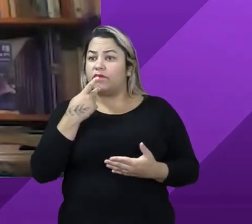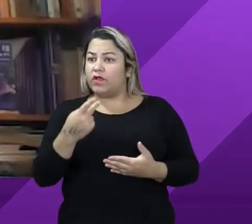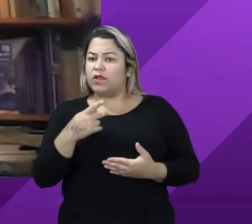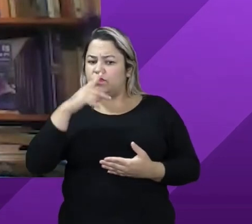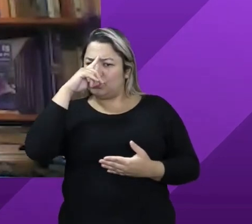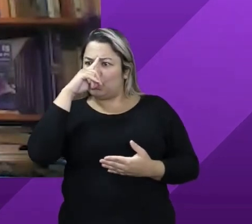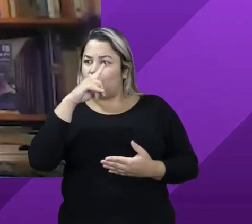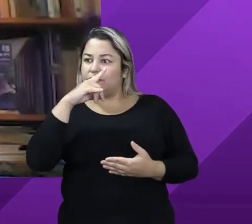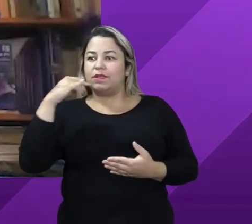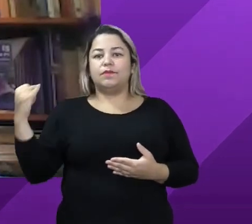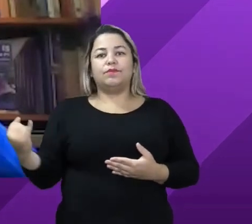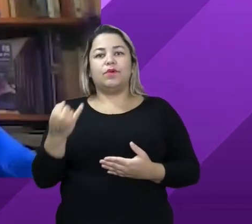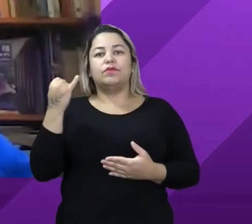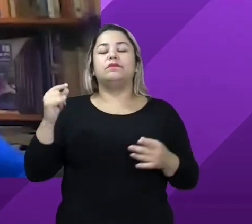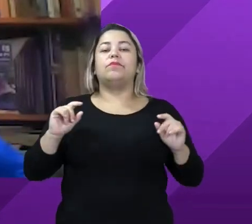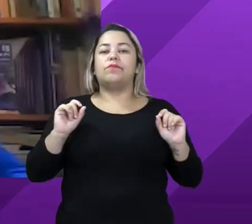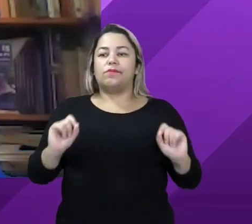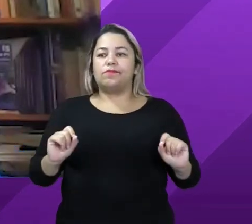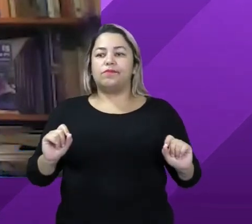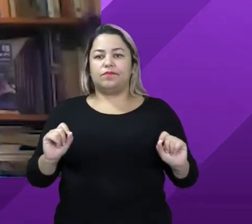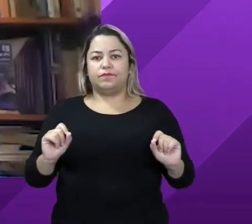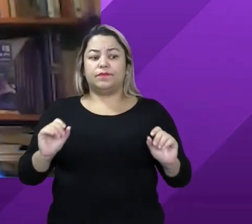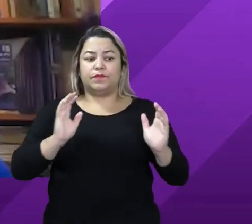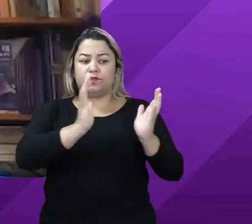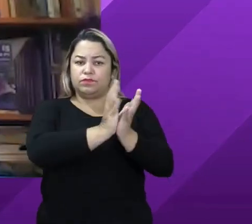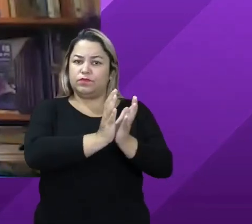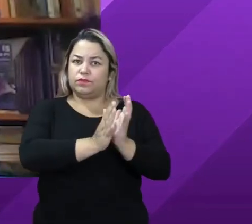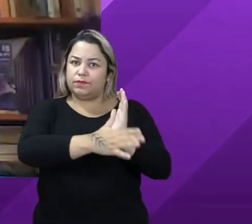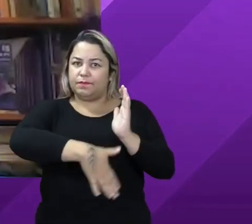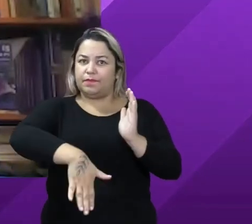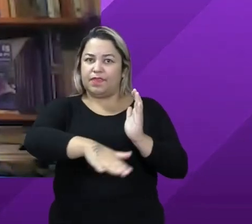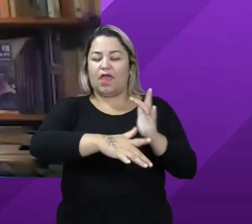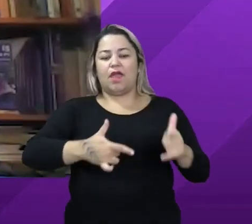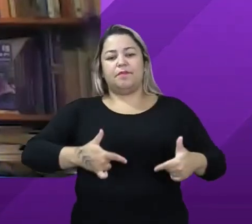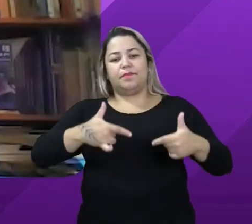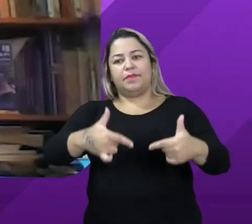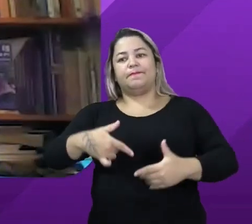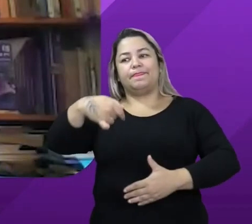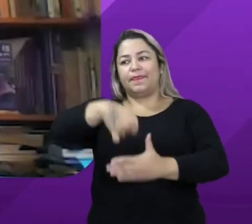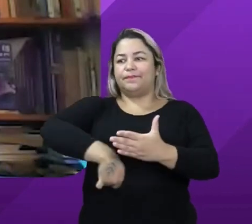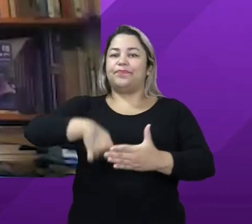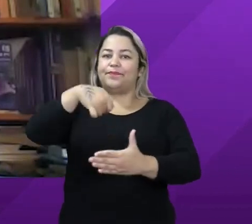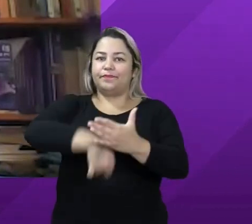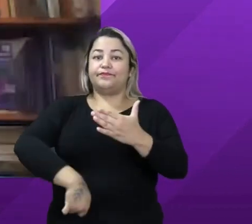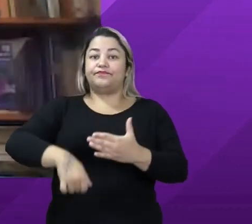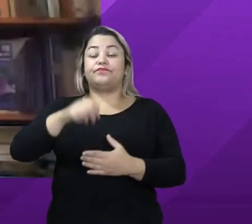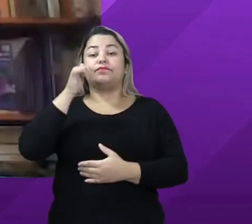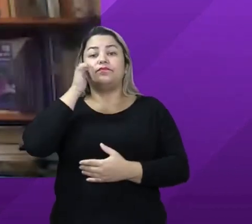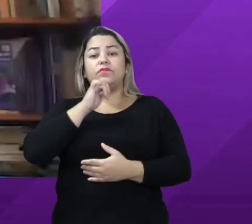muito importante que o coletivo, a militância geral das mulheres